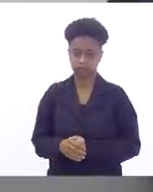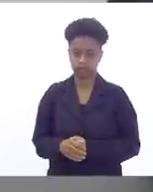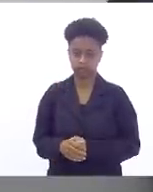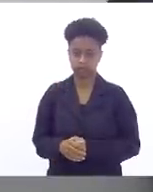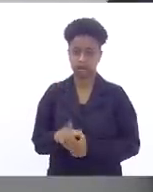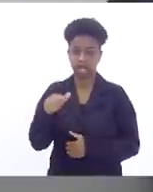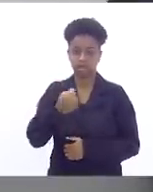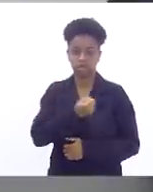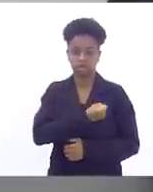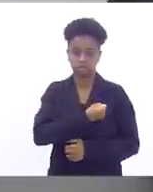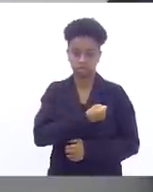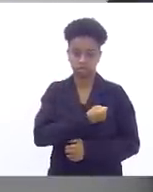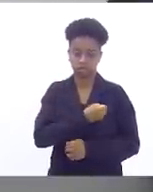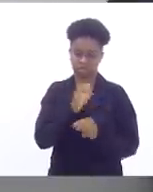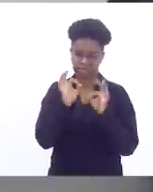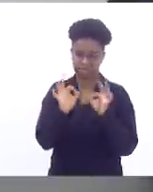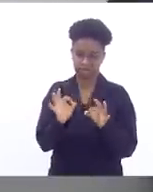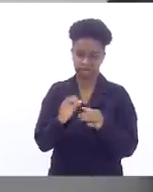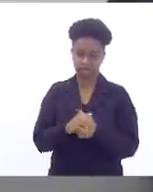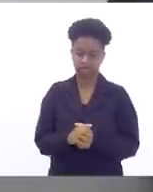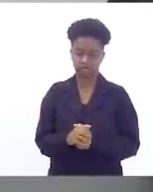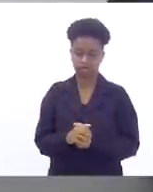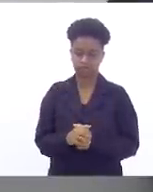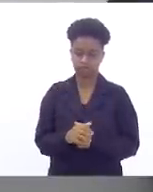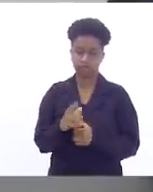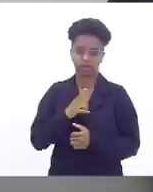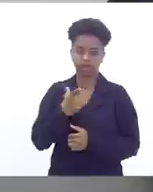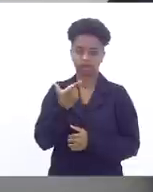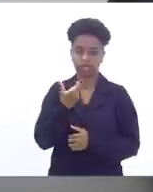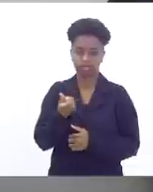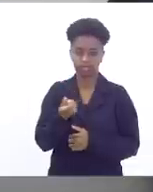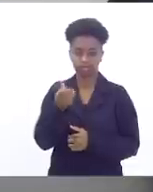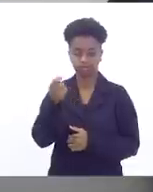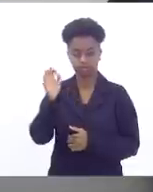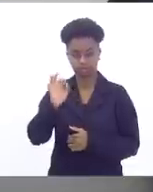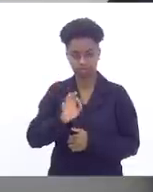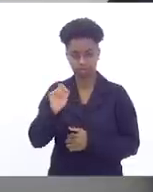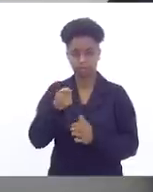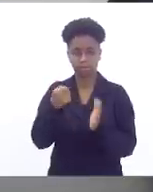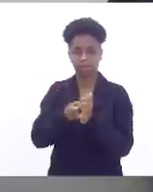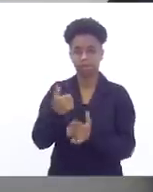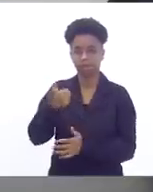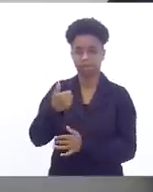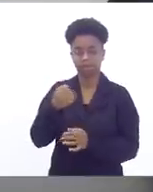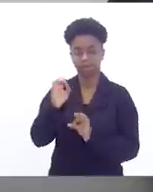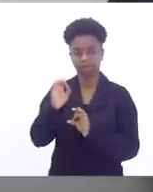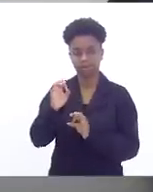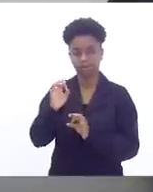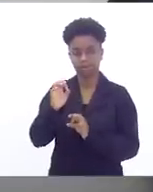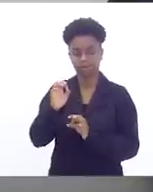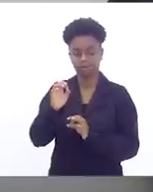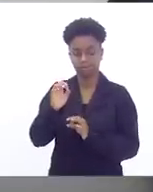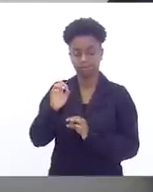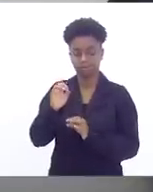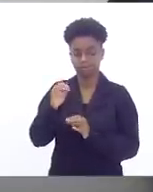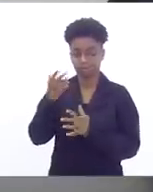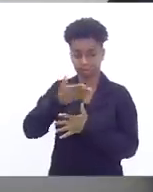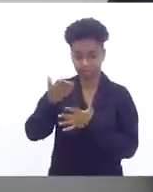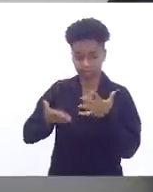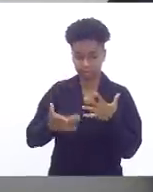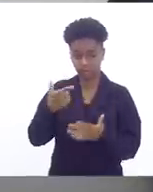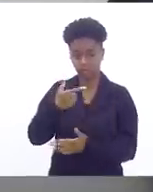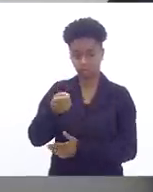. esse é o número mais preciso né os 26% foi paga a primeira parcela 3,05 em